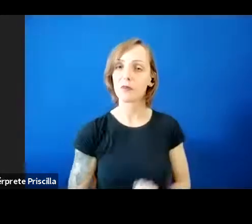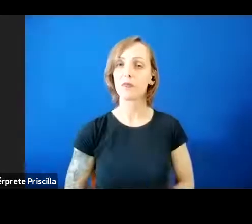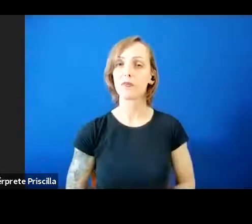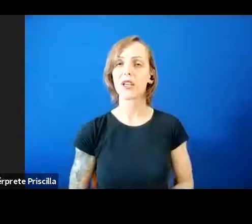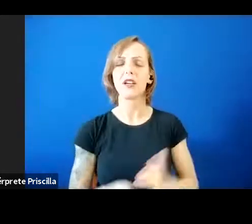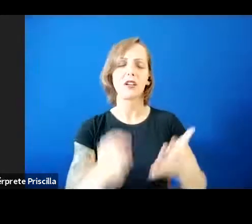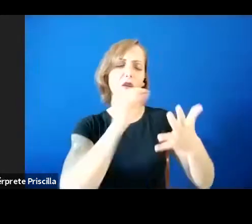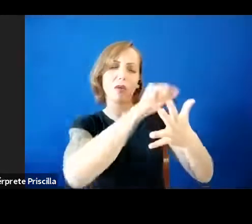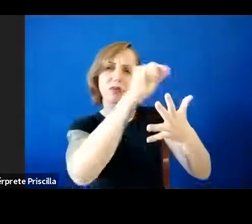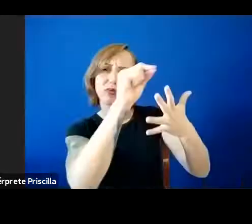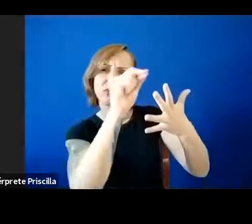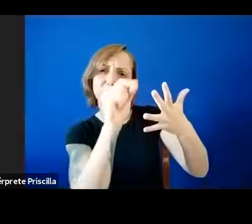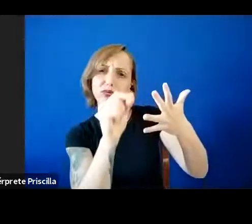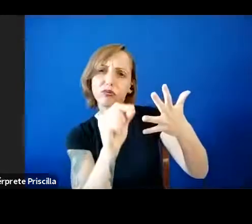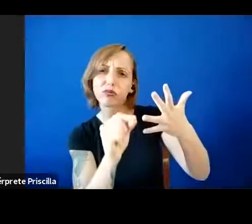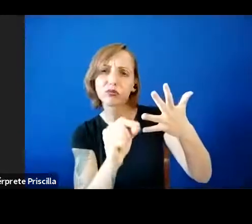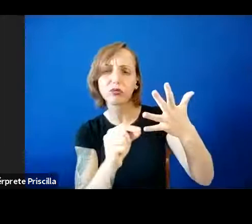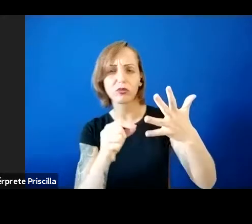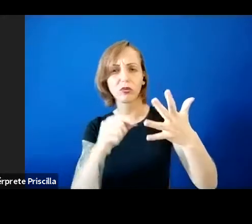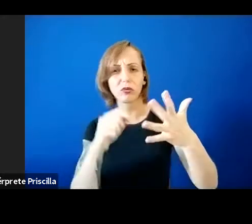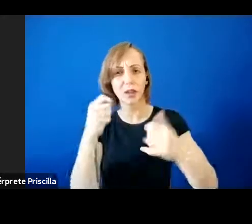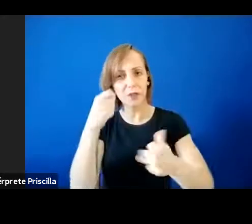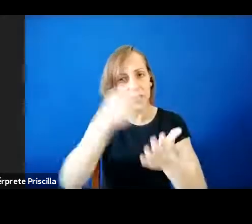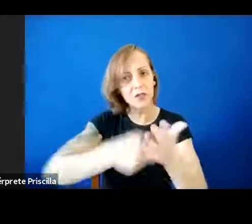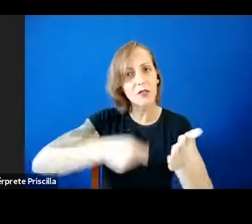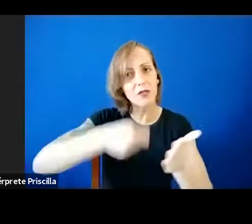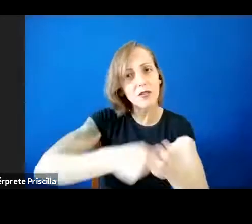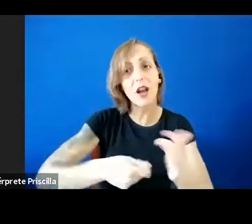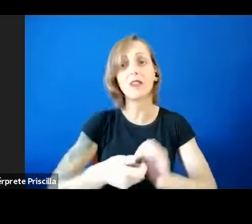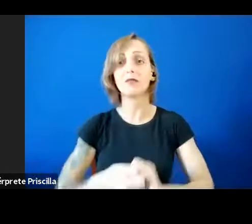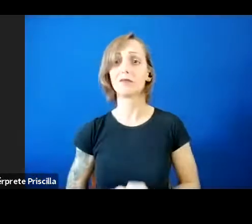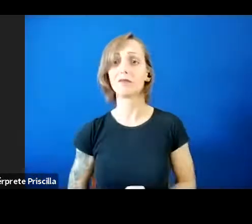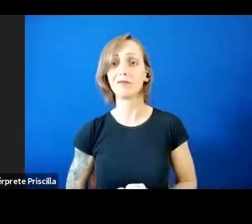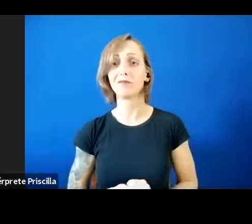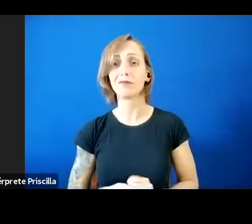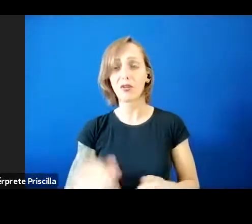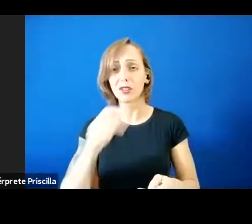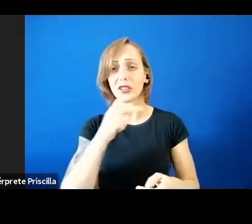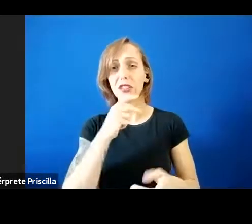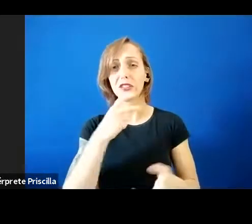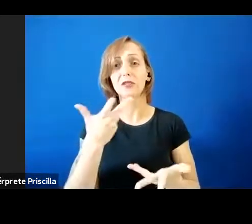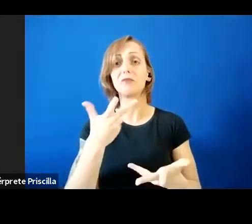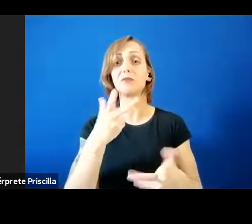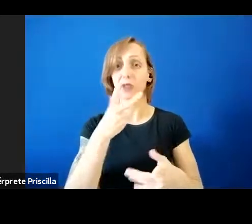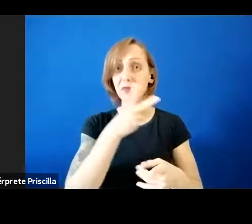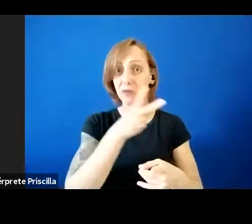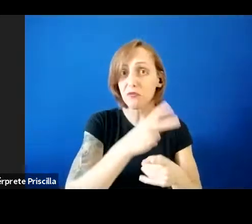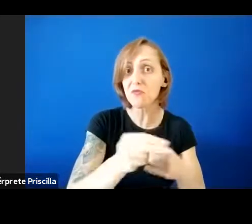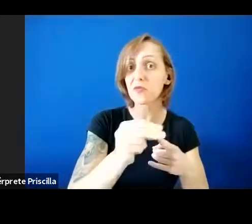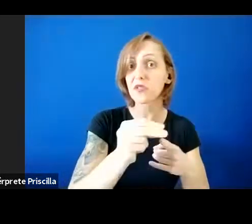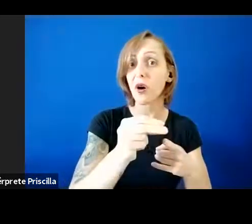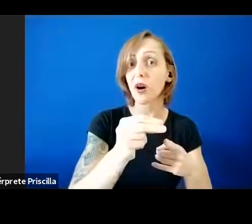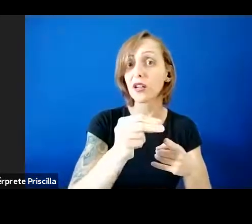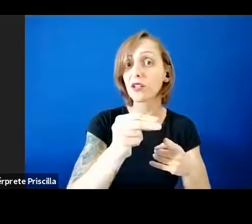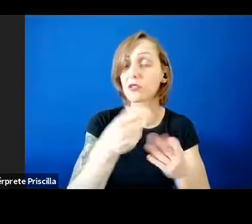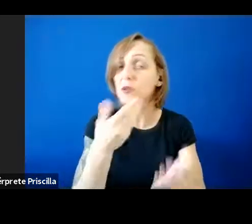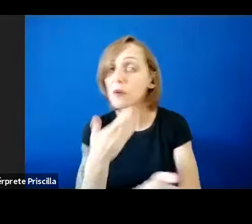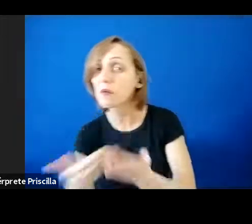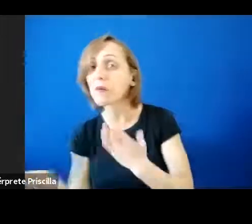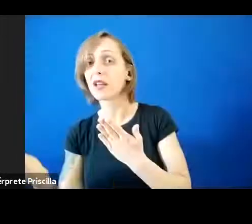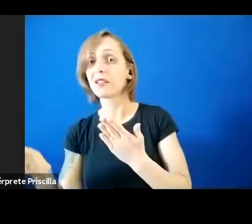muitas conquistas, algumas delas não, mas foi todas essas lutas,